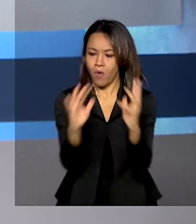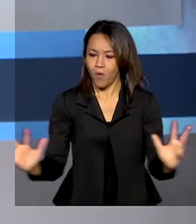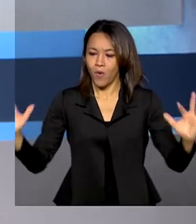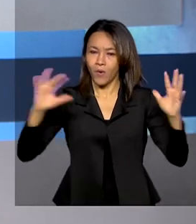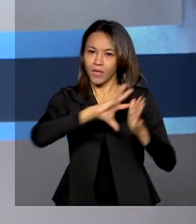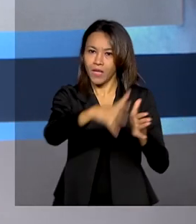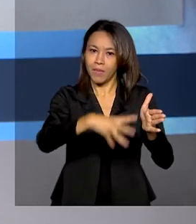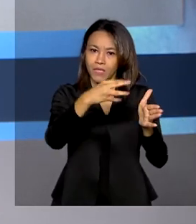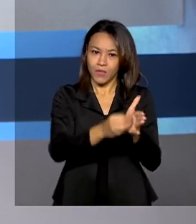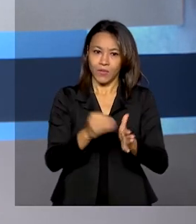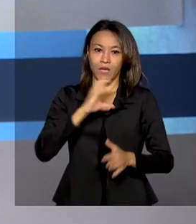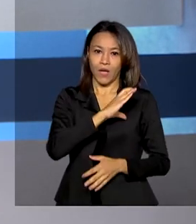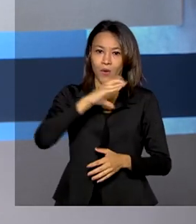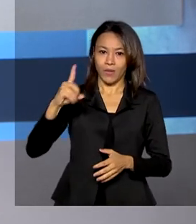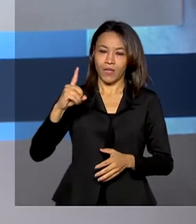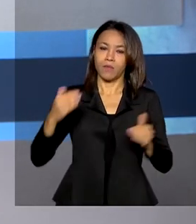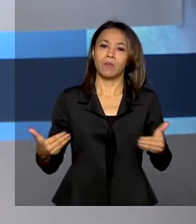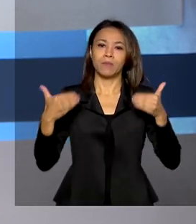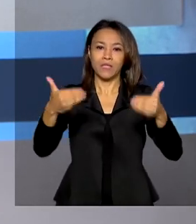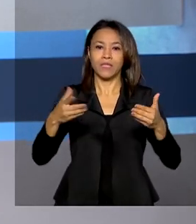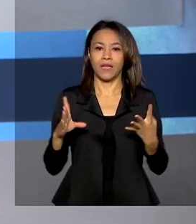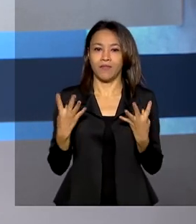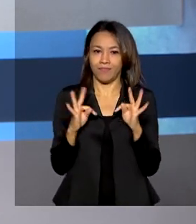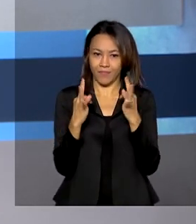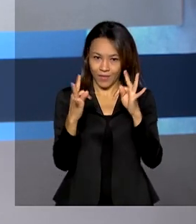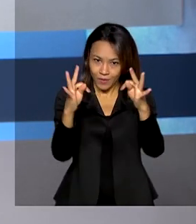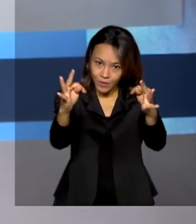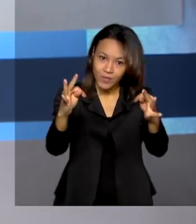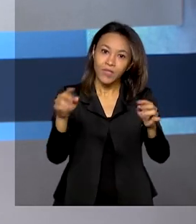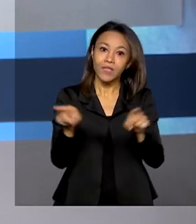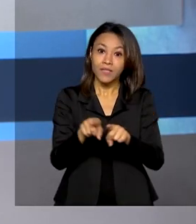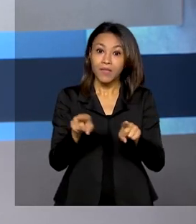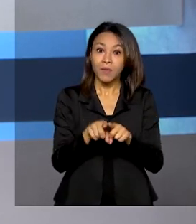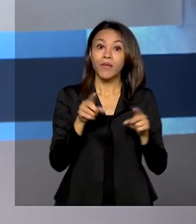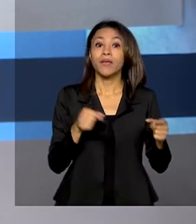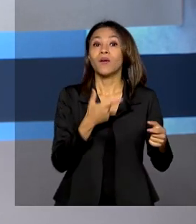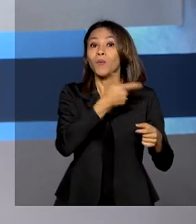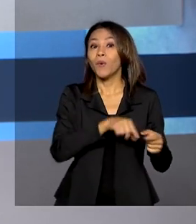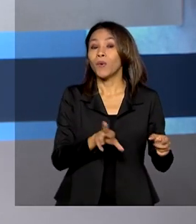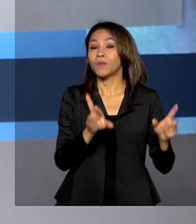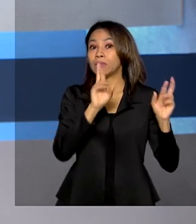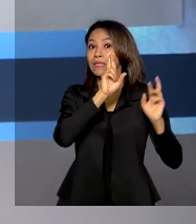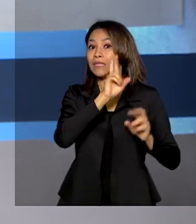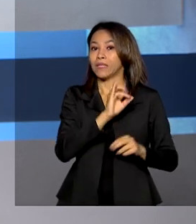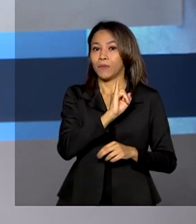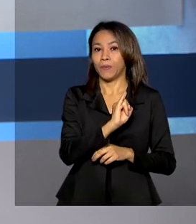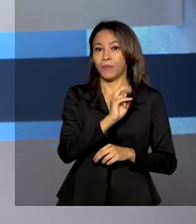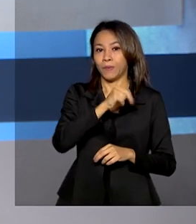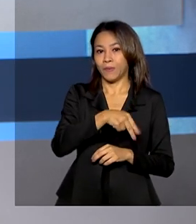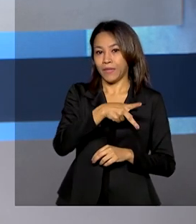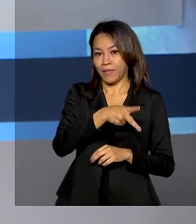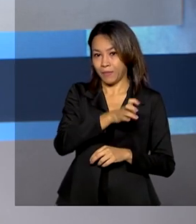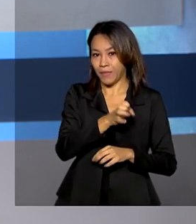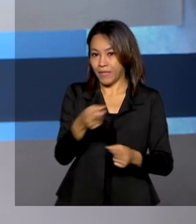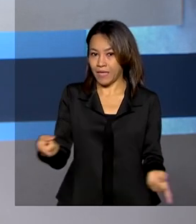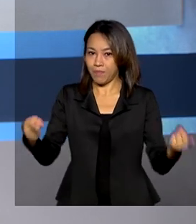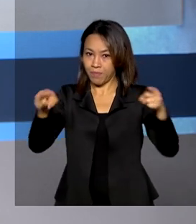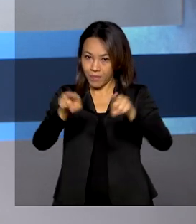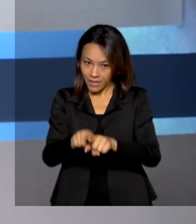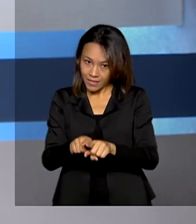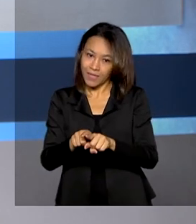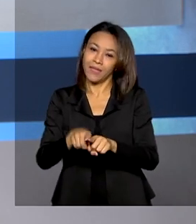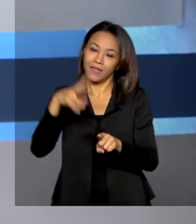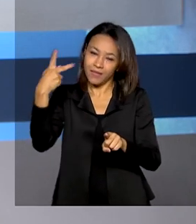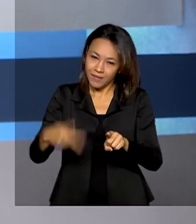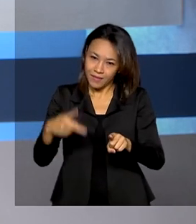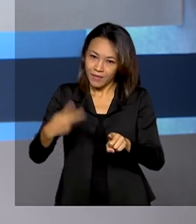Ciência, Tecnologia e Inovações e desenvolvido pelo Instituto Nacional de Pesquisas Espaciais, em parceria com a Agência Espacial